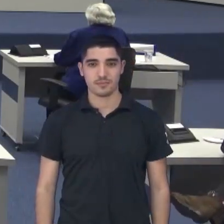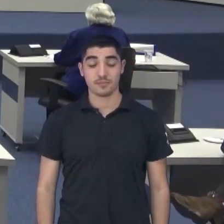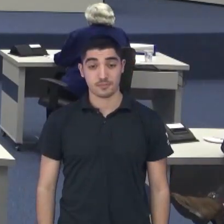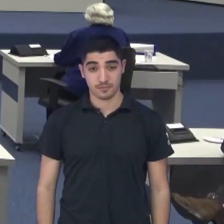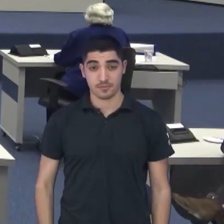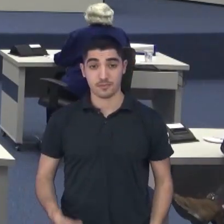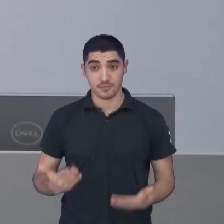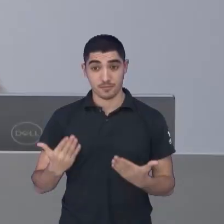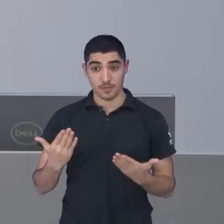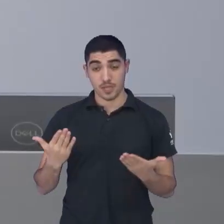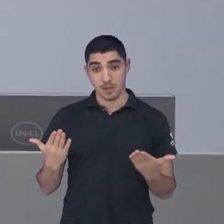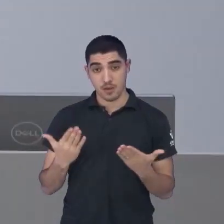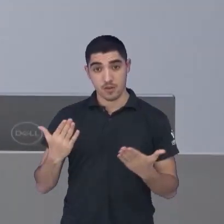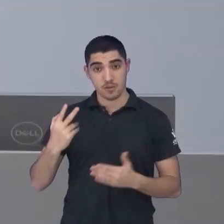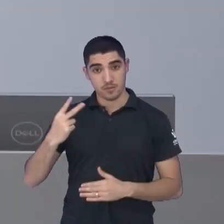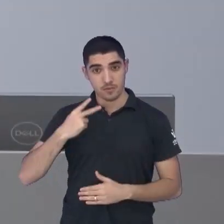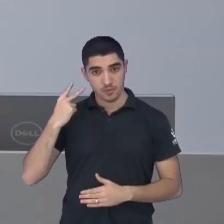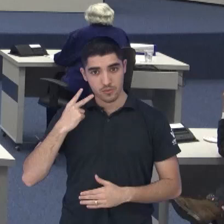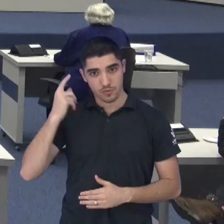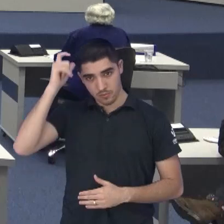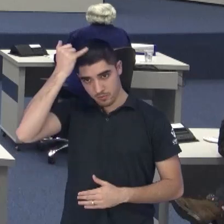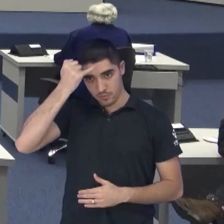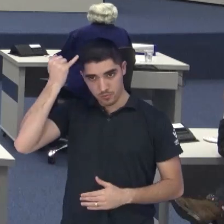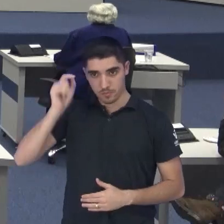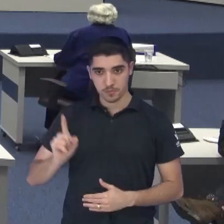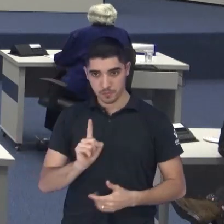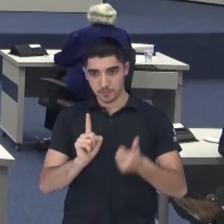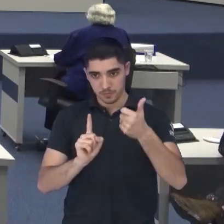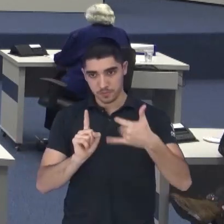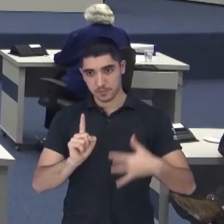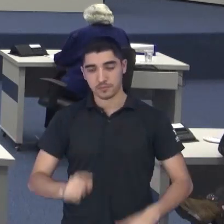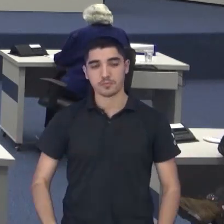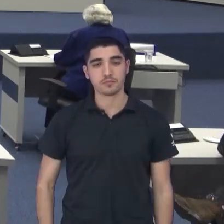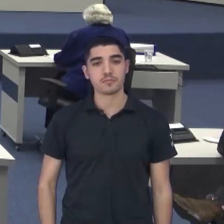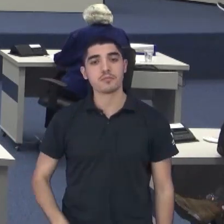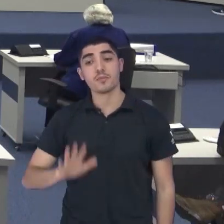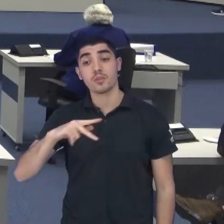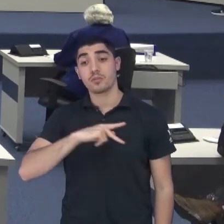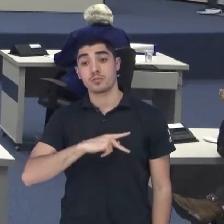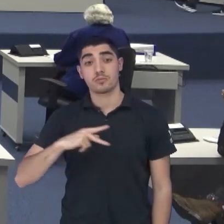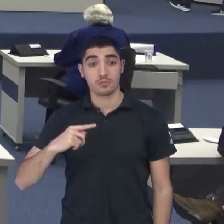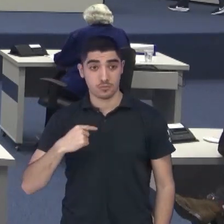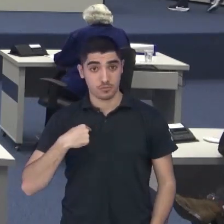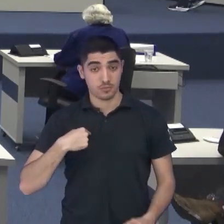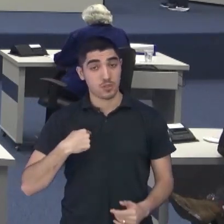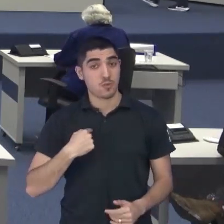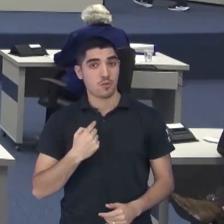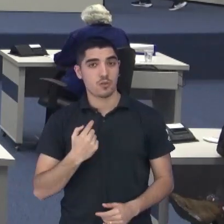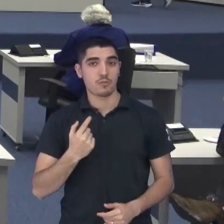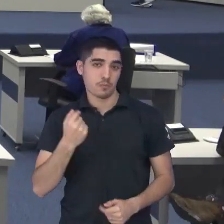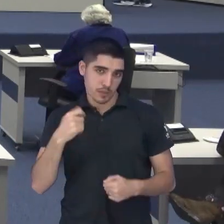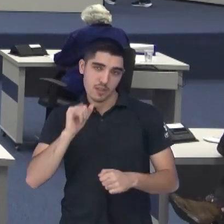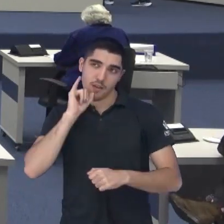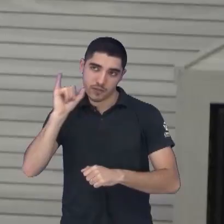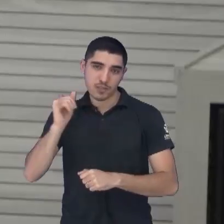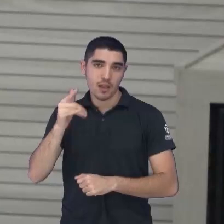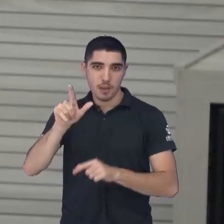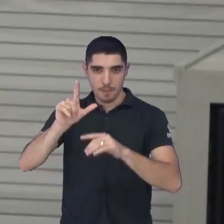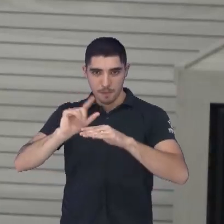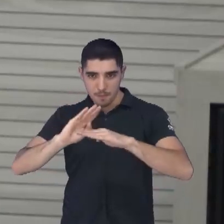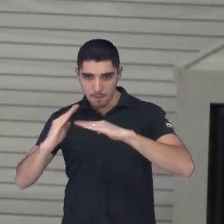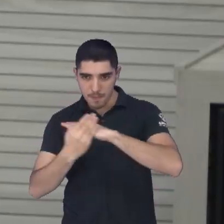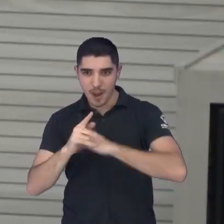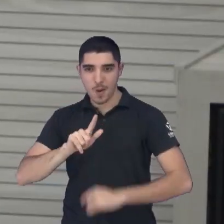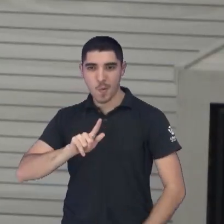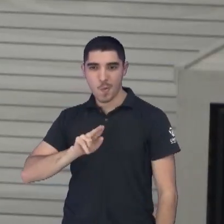Justificativa de votação, vereador doutor Zé Cláudio. Presidente, eu não poderia também deixar de dar uma boa tarde para todos os moradores da Vila Guarani, para o